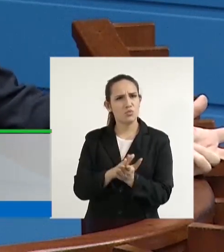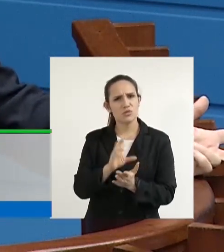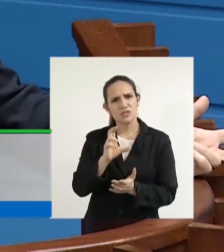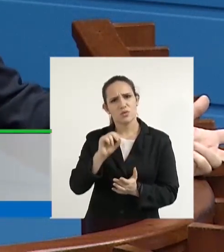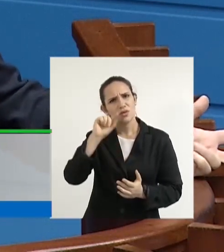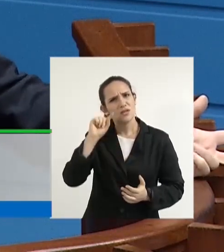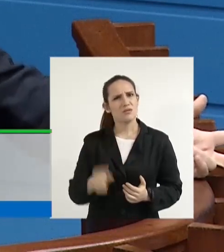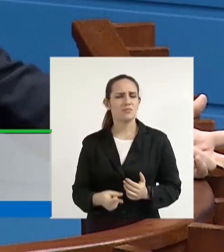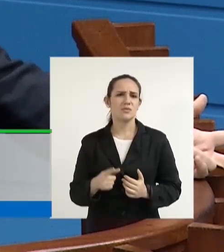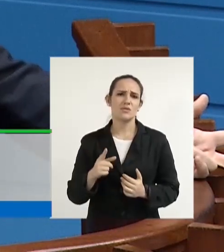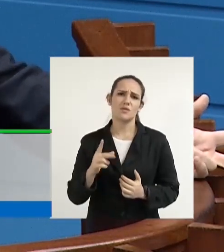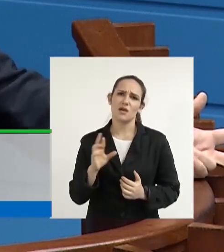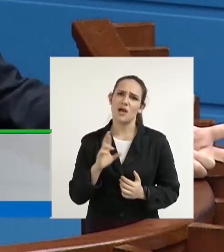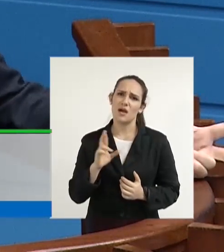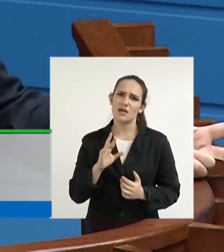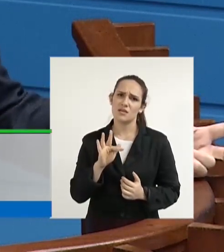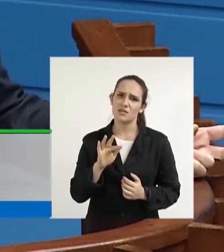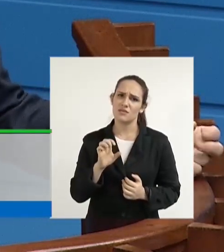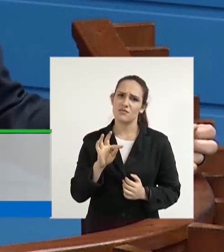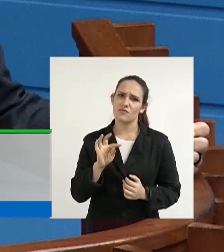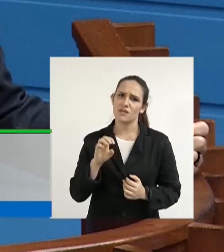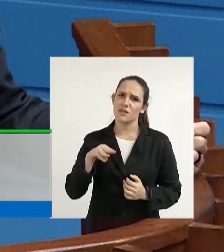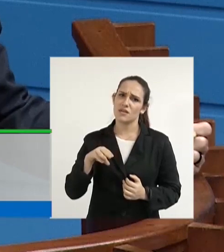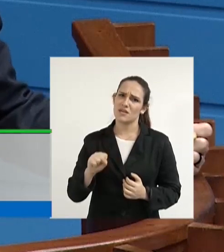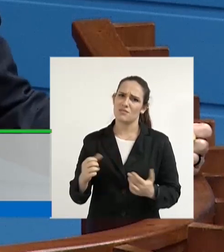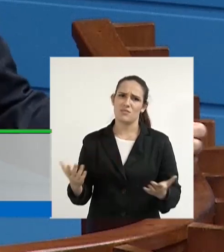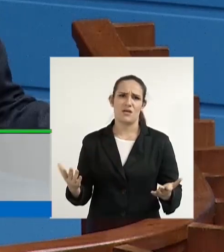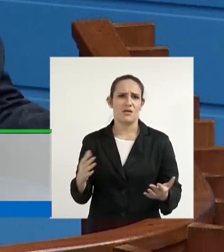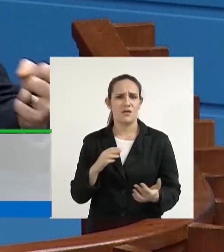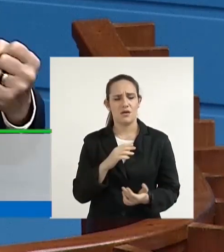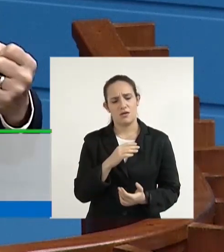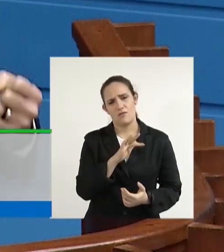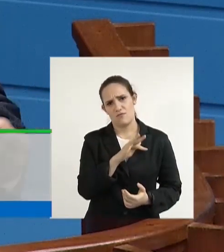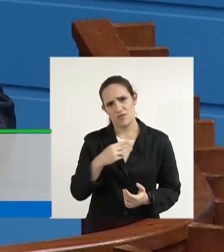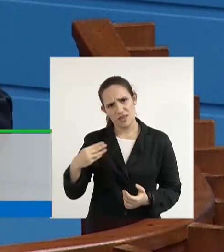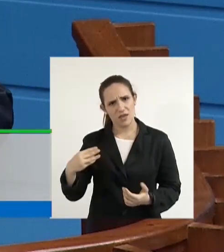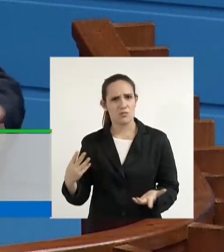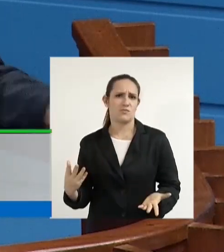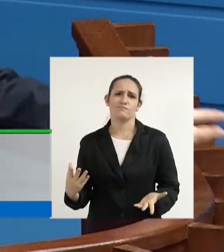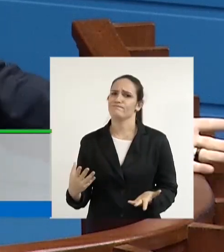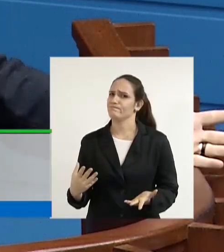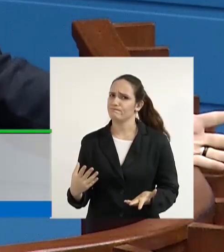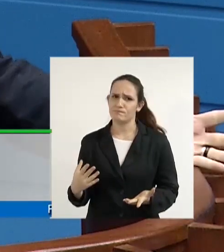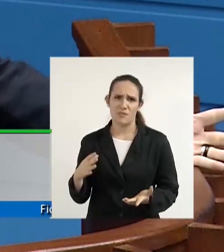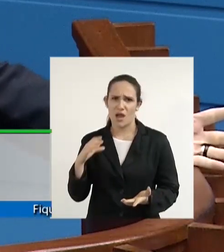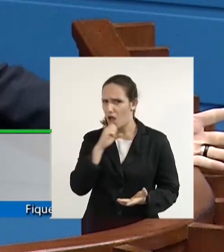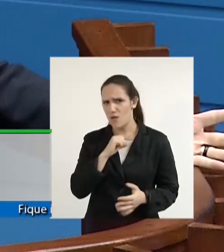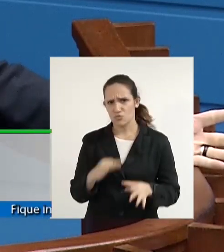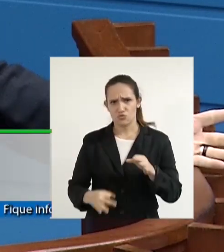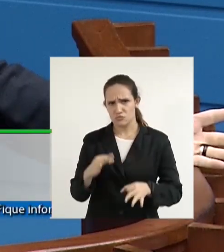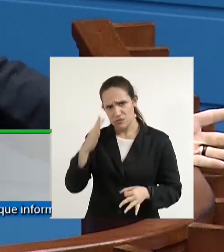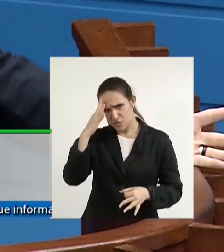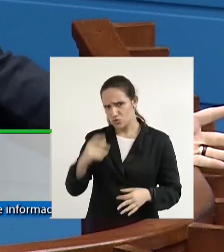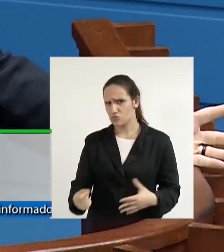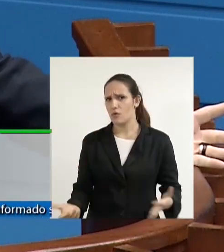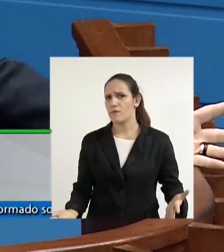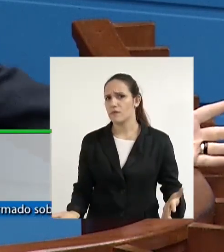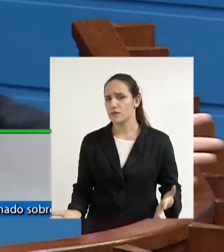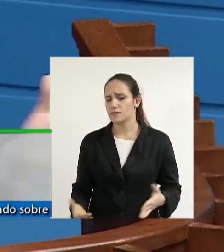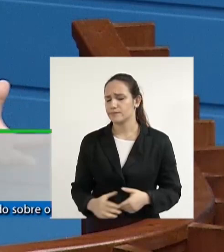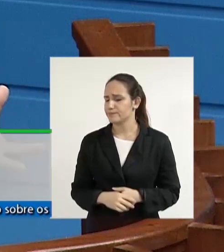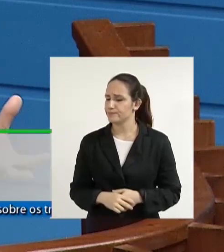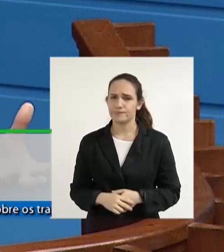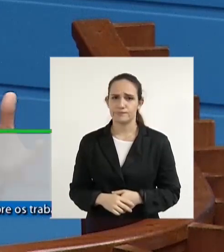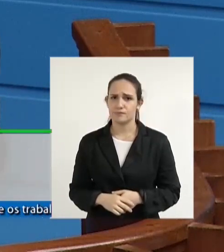dia, né, para a FETEMES. Então, acho assim, é uma decisão muito rápida da Justiça, e